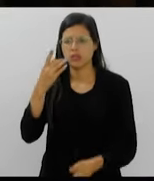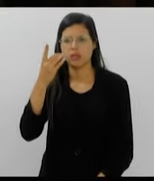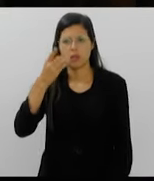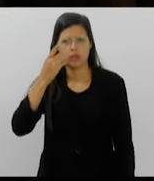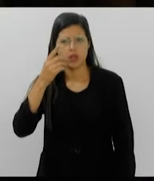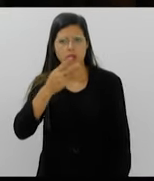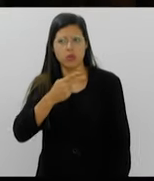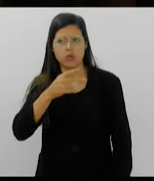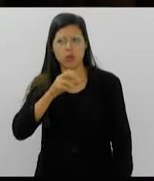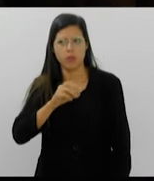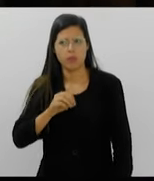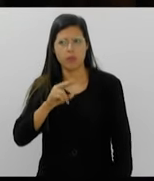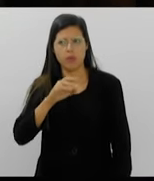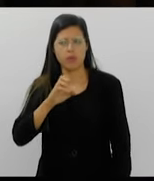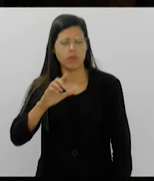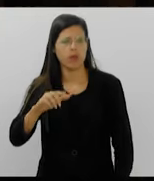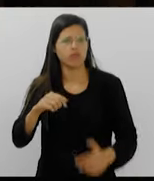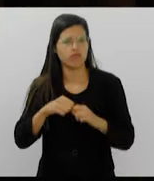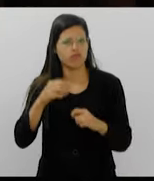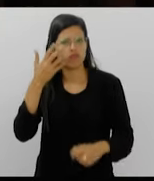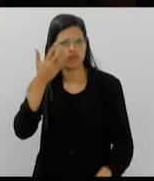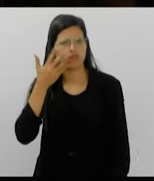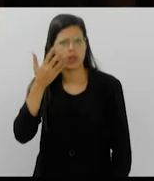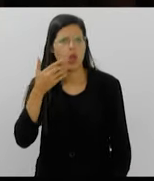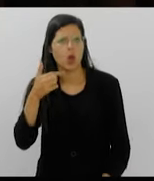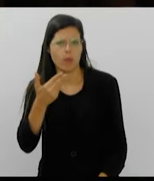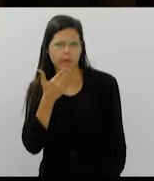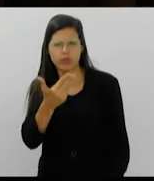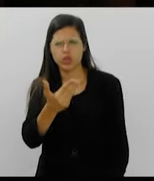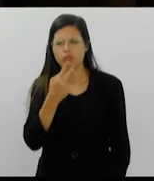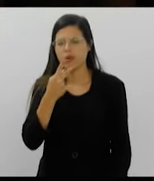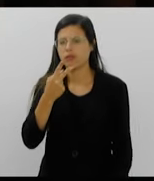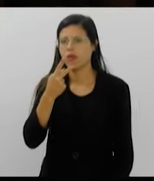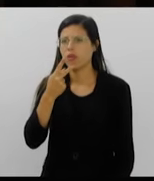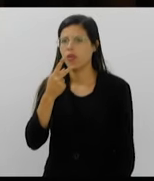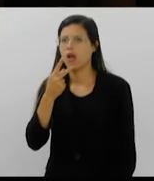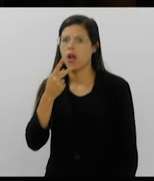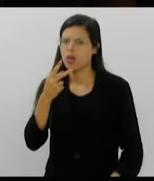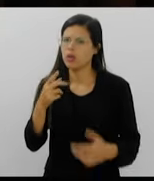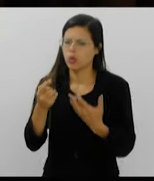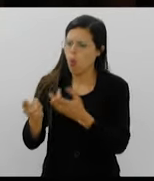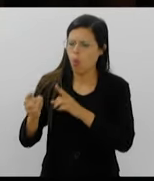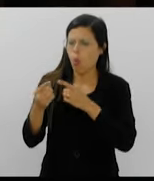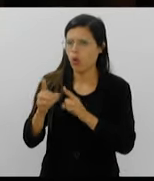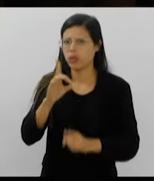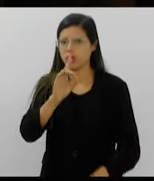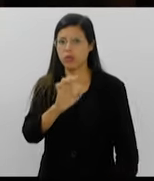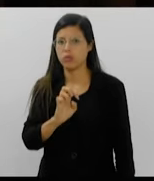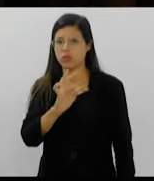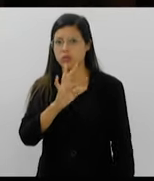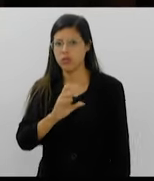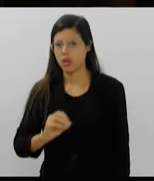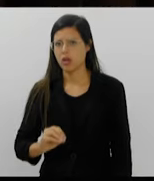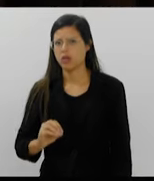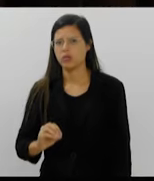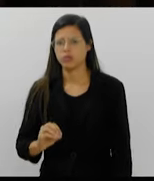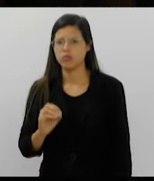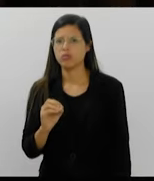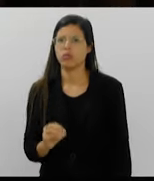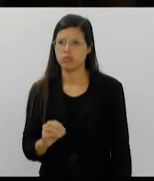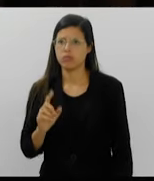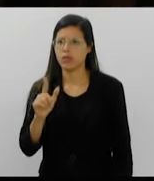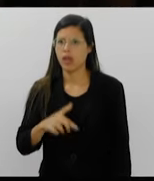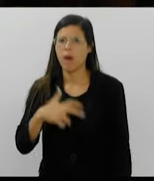discurso, eu pedi uma parte e bati duramente no Detro, que eu considero uma vergonha, uma excrescência, uma